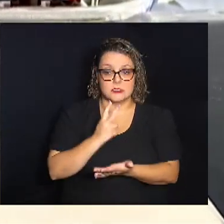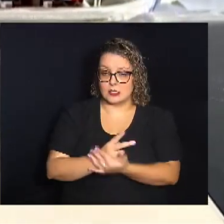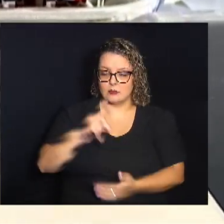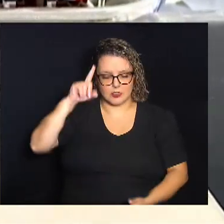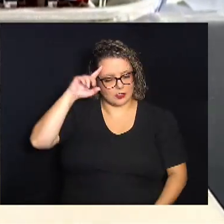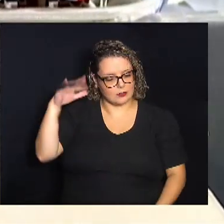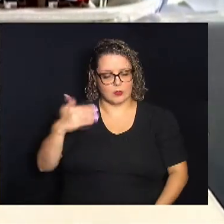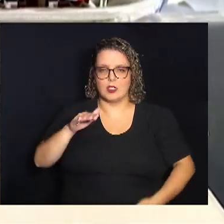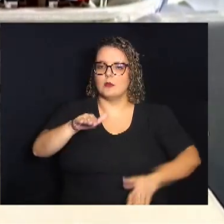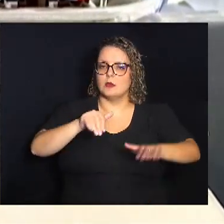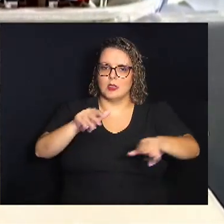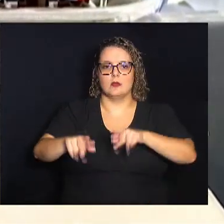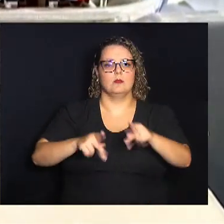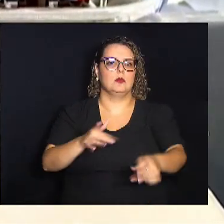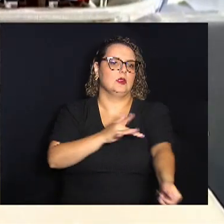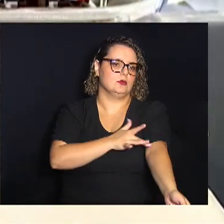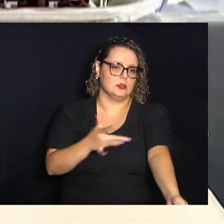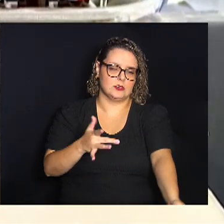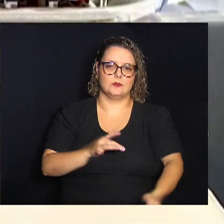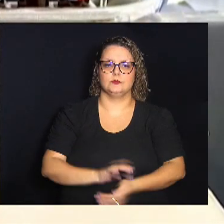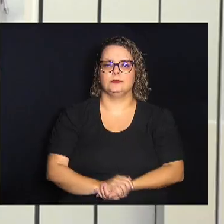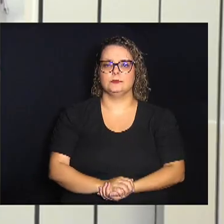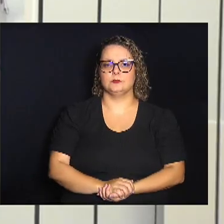a população para a doação.